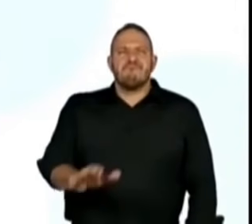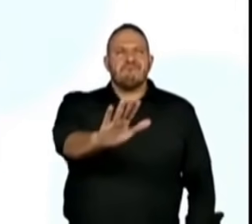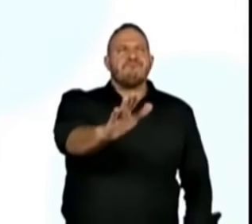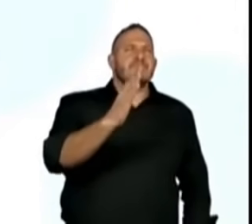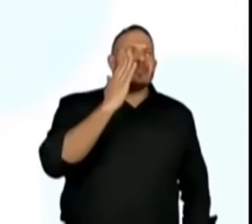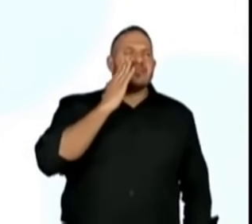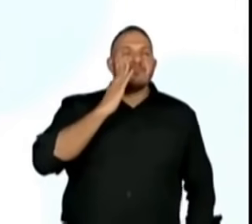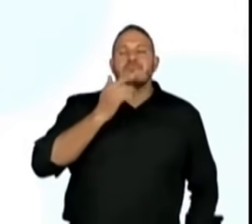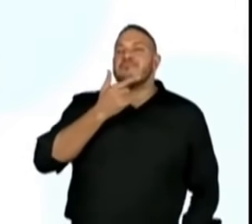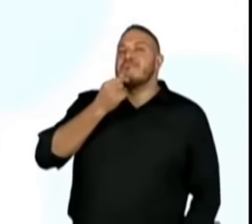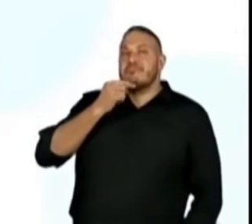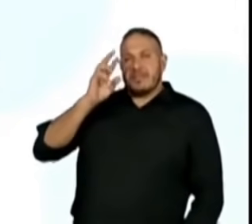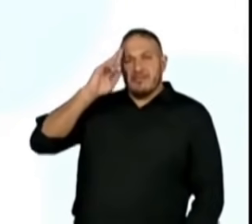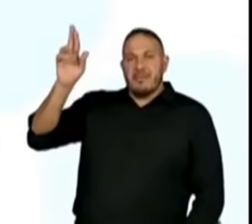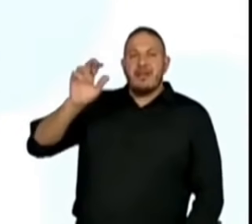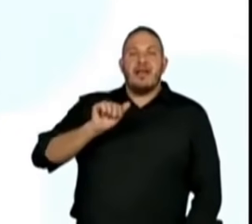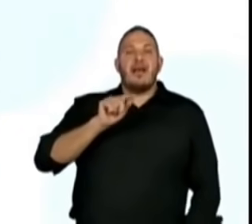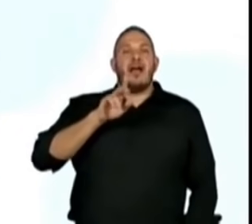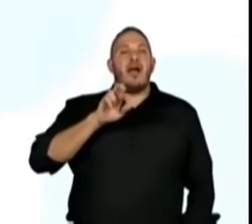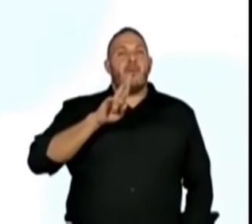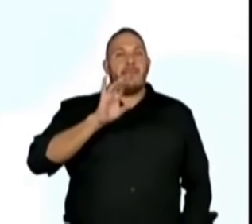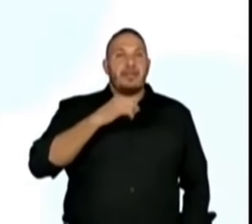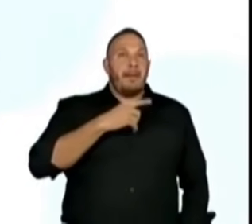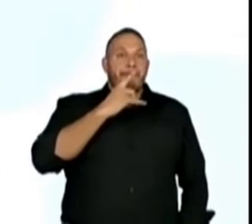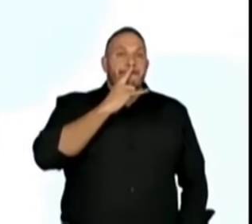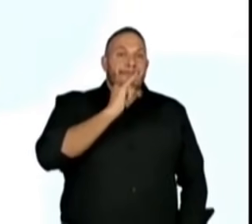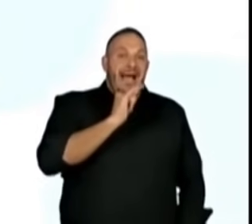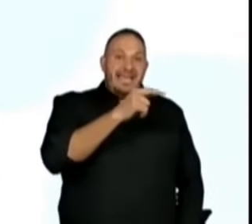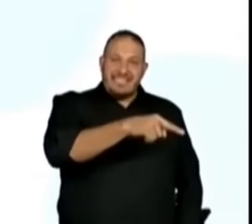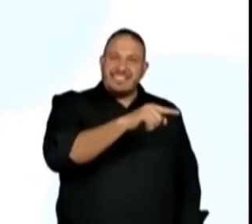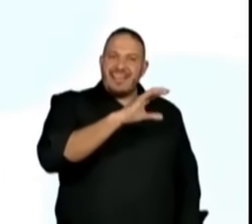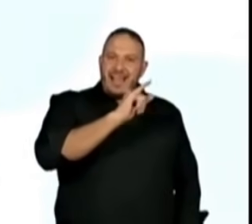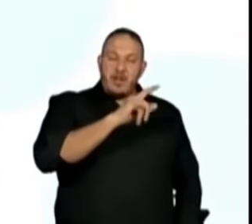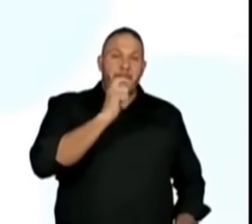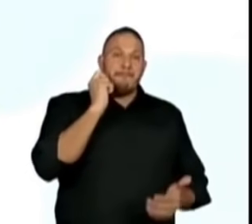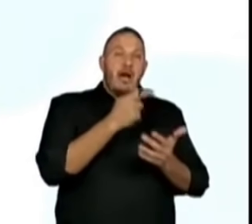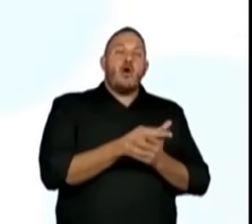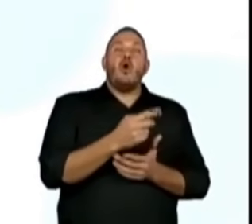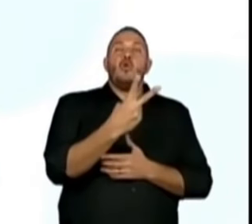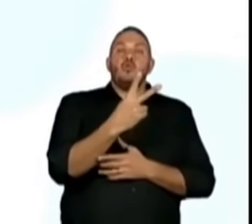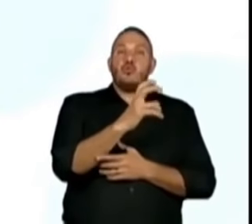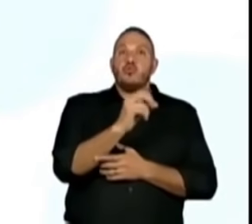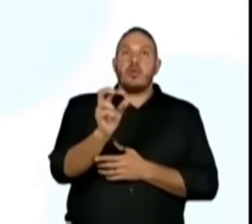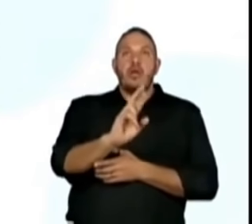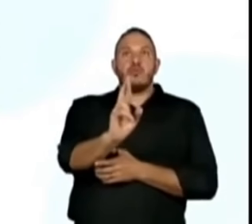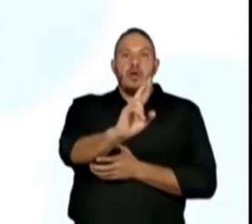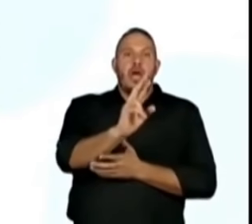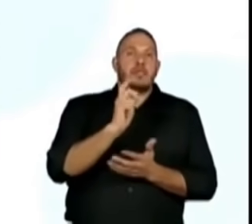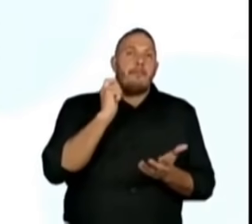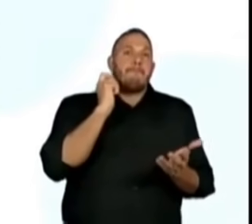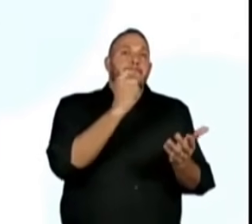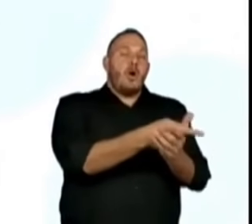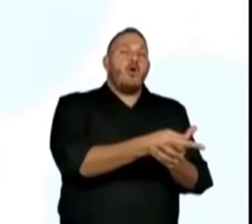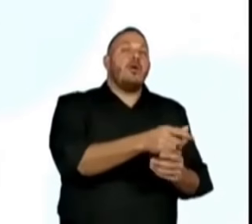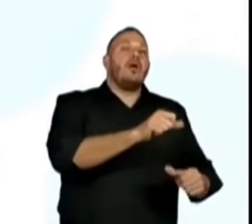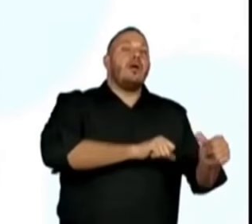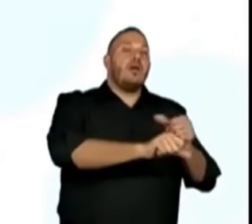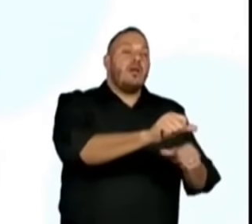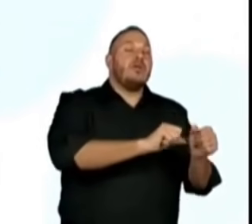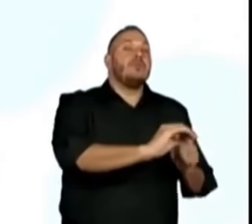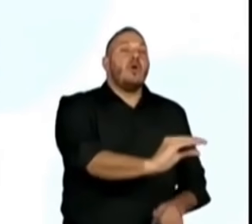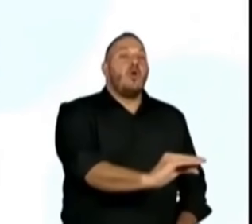senhor Alberto, pai de Caio, pagou com uma cédula de R$ 200, quanto ele recebeu de troco,